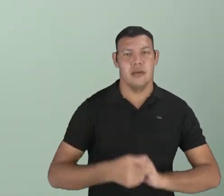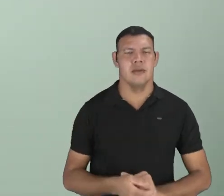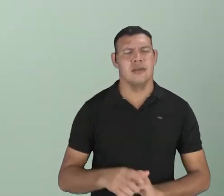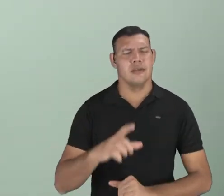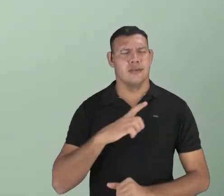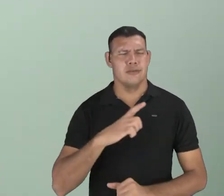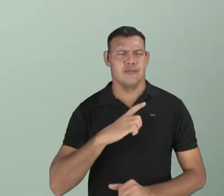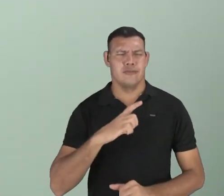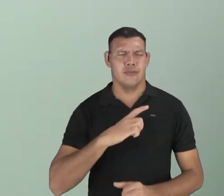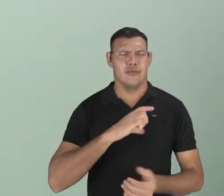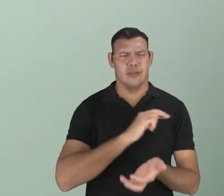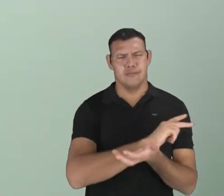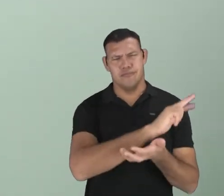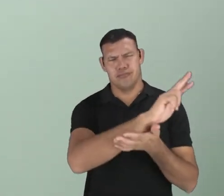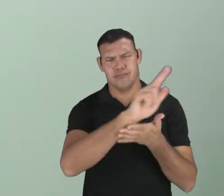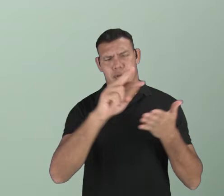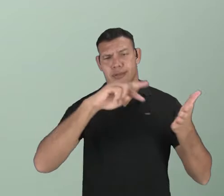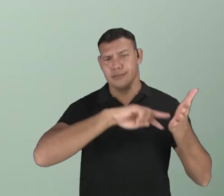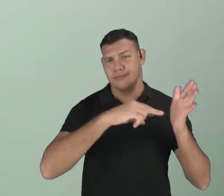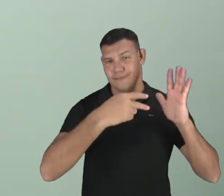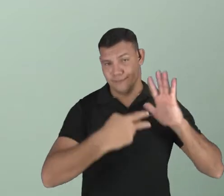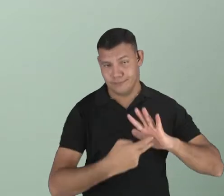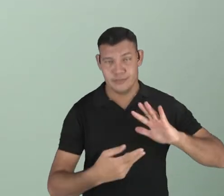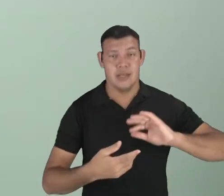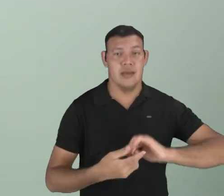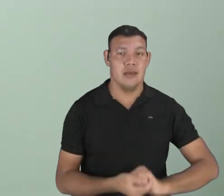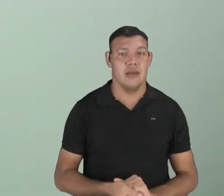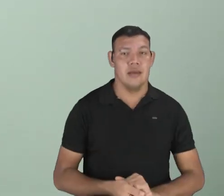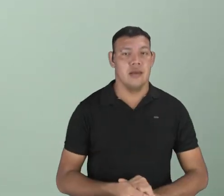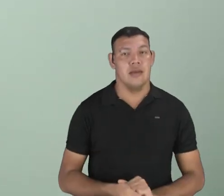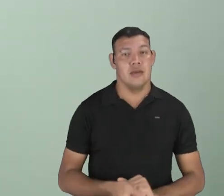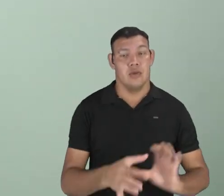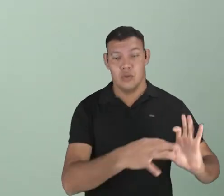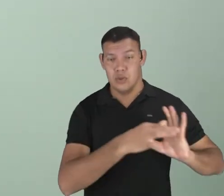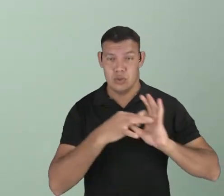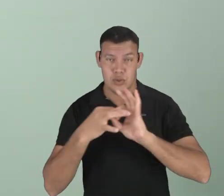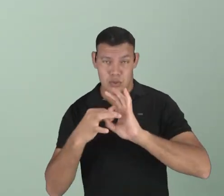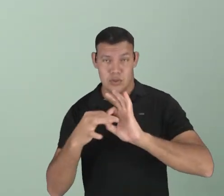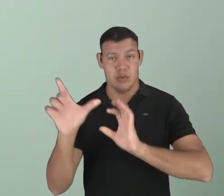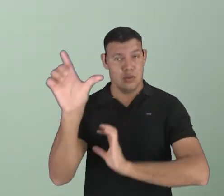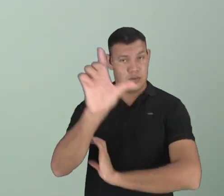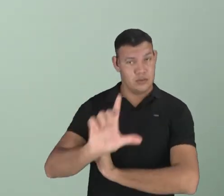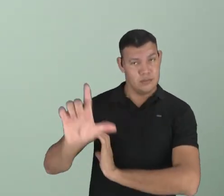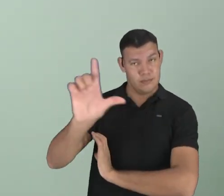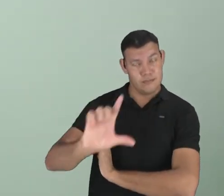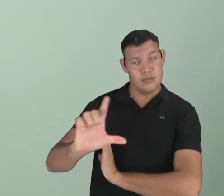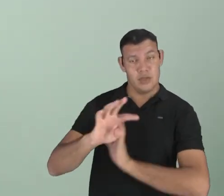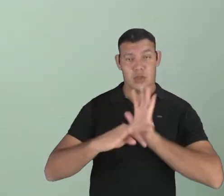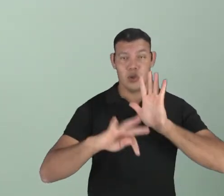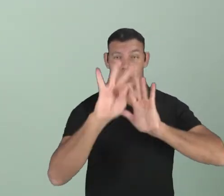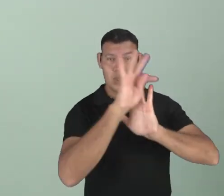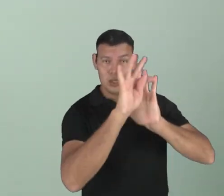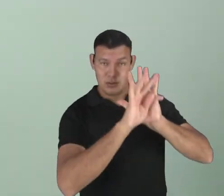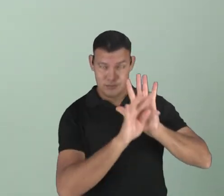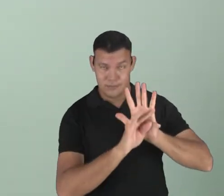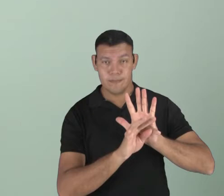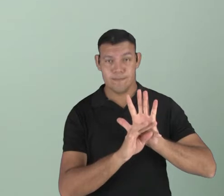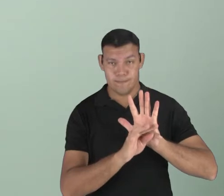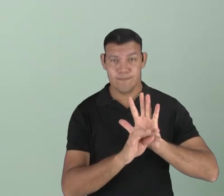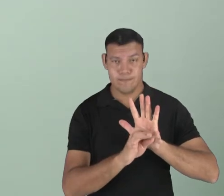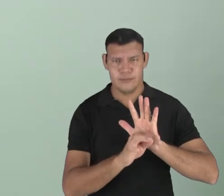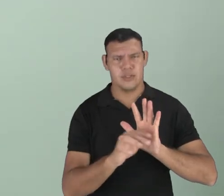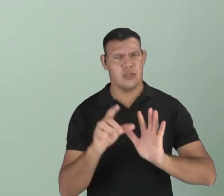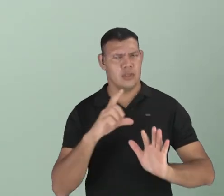conotativo, que ele pode ter vários significados. Então, no contexto literário, geralmente, os